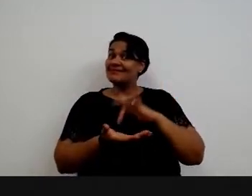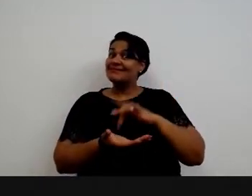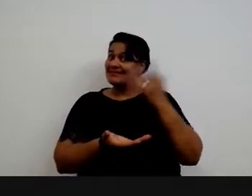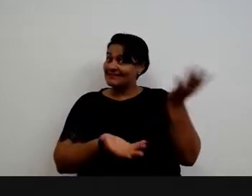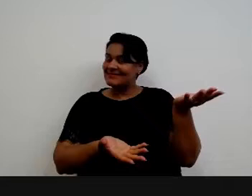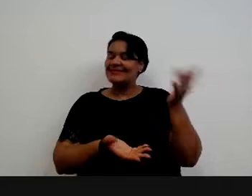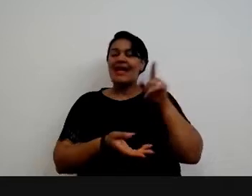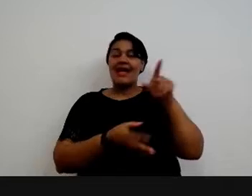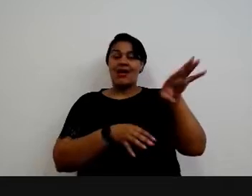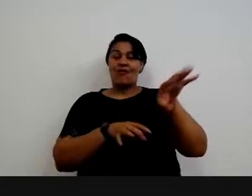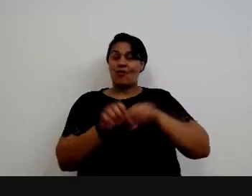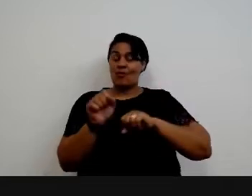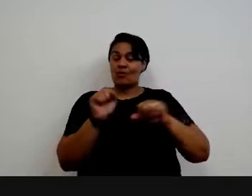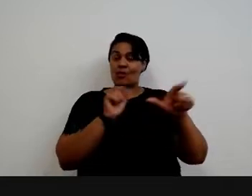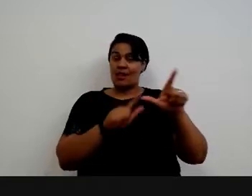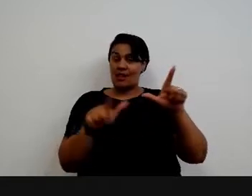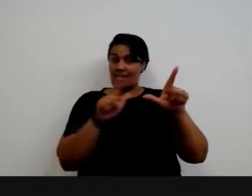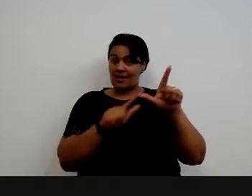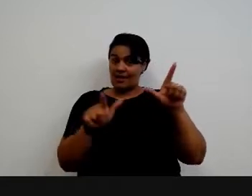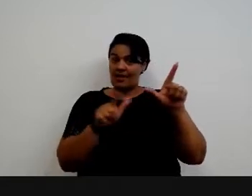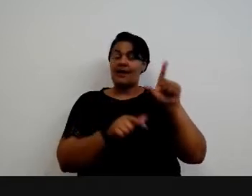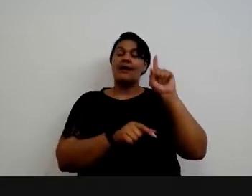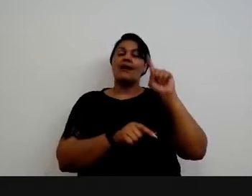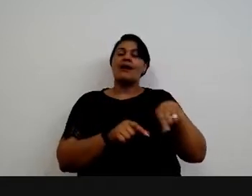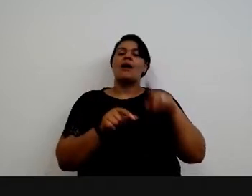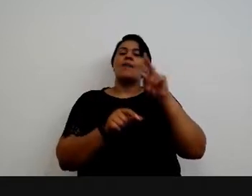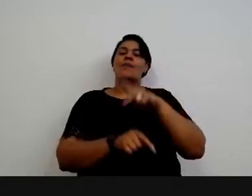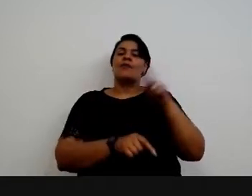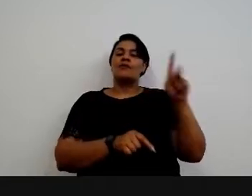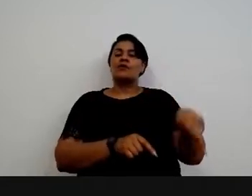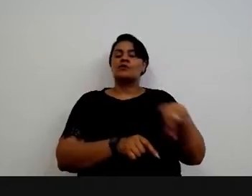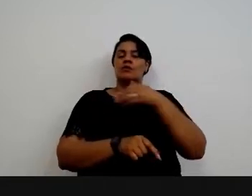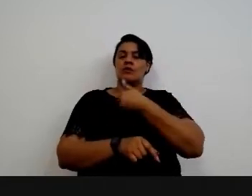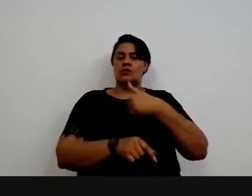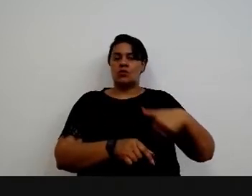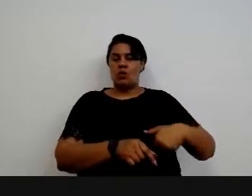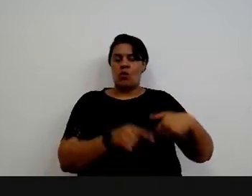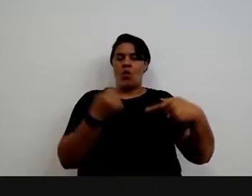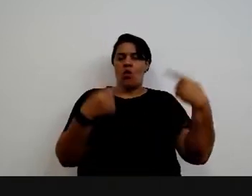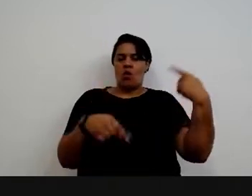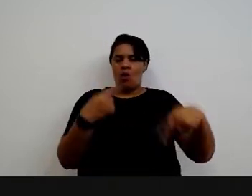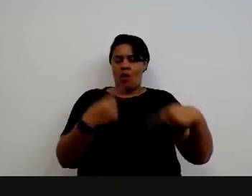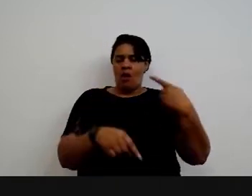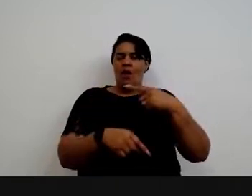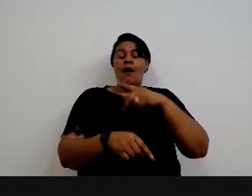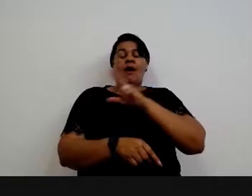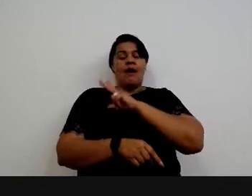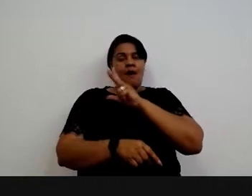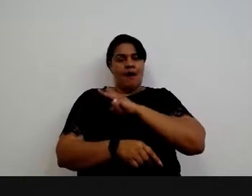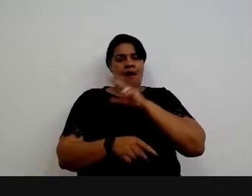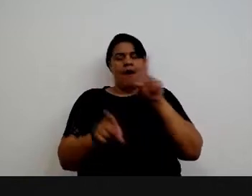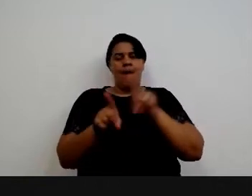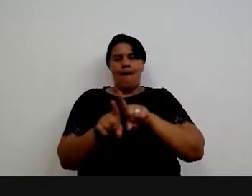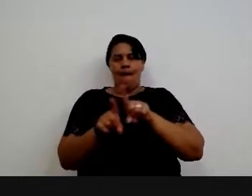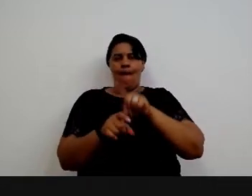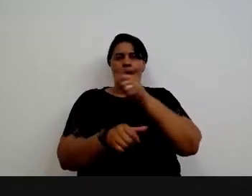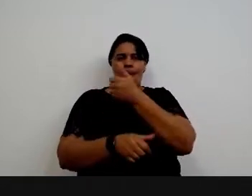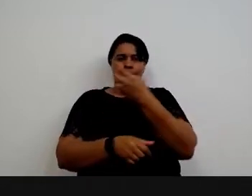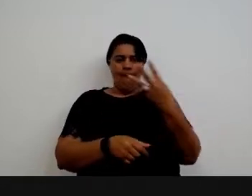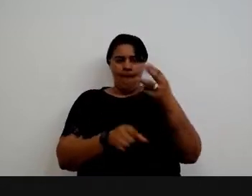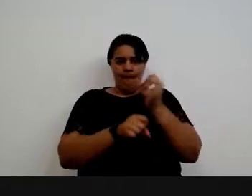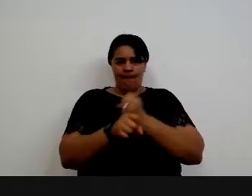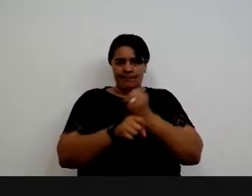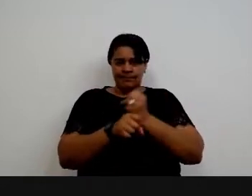Marília tem formação em letras, é professora nas redes pública e privada de ensino há 13 anos, participou do